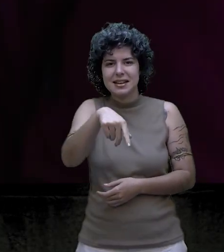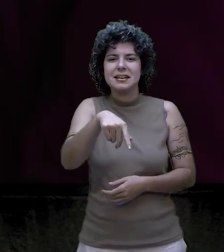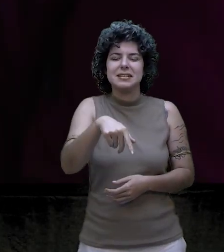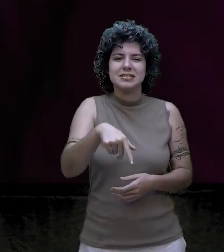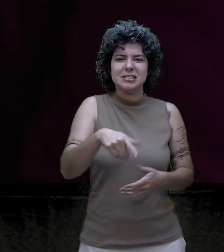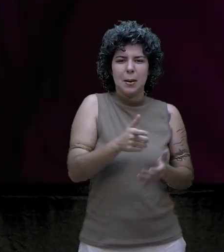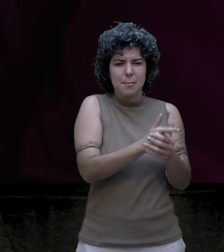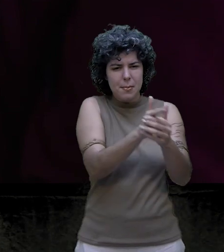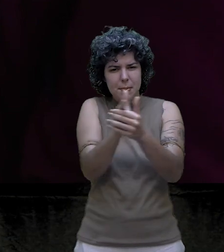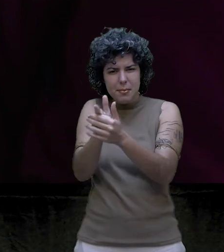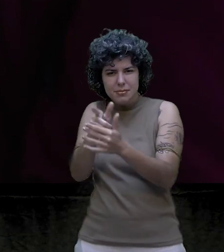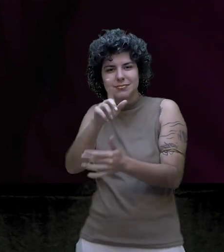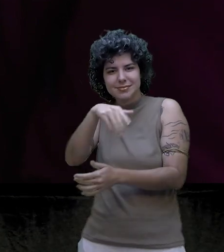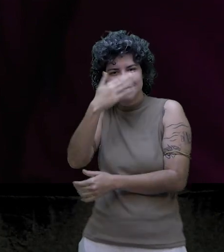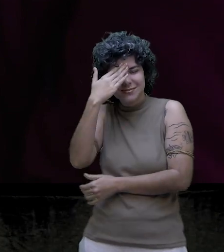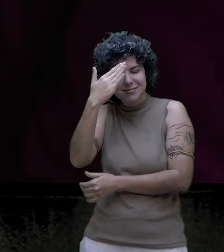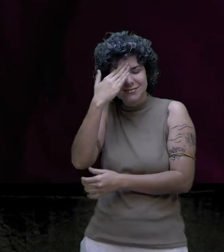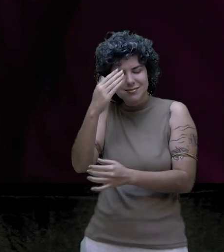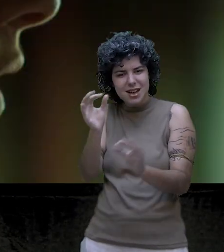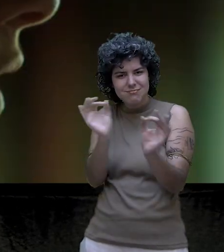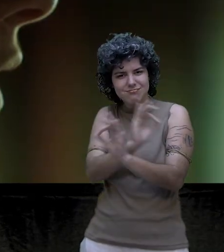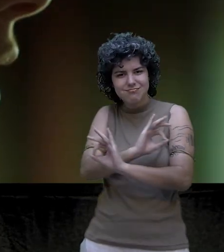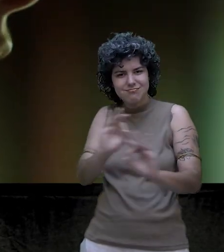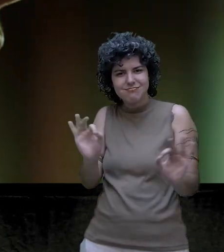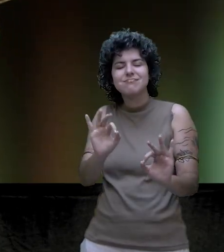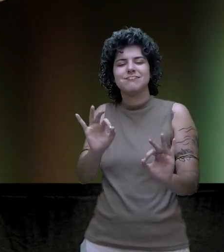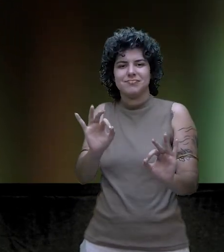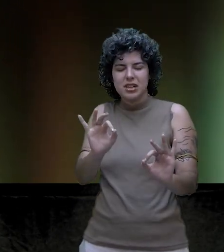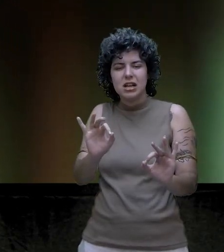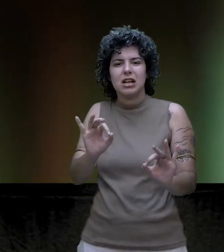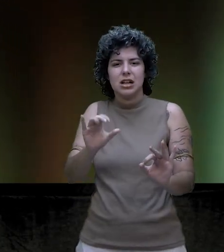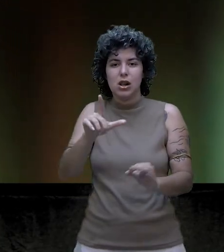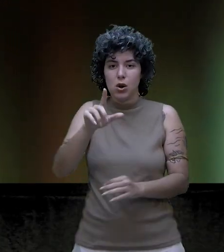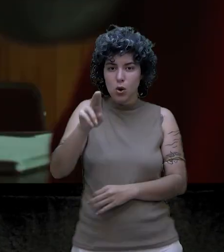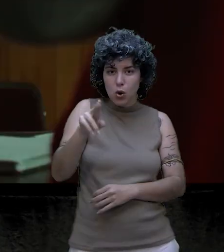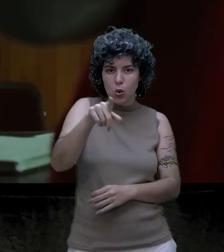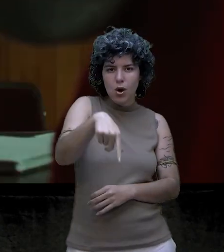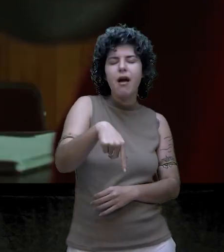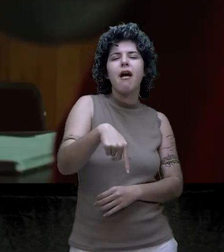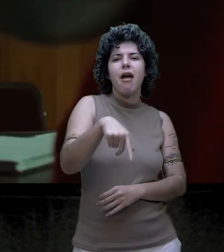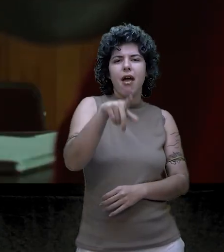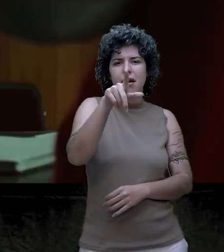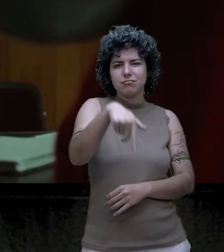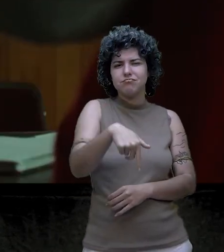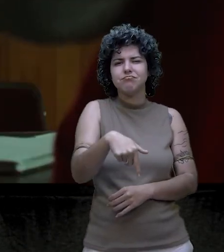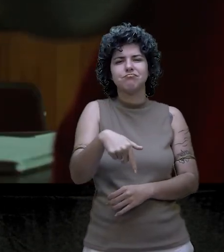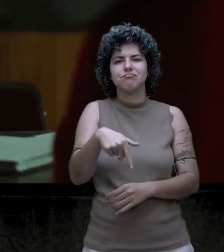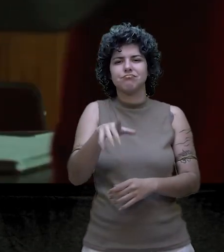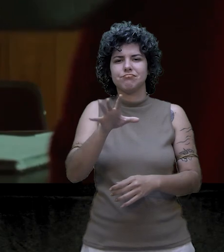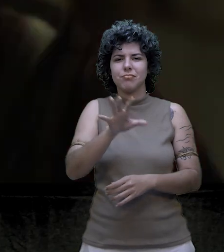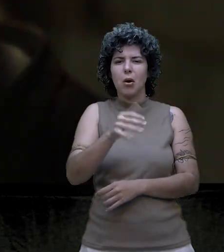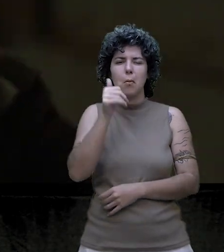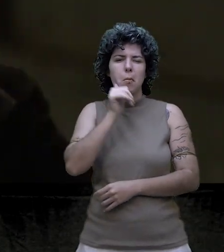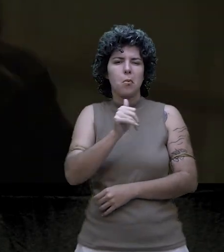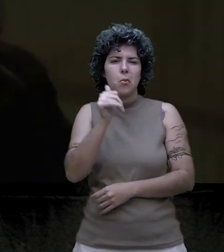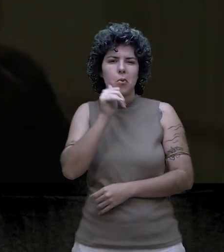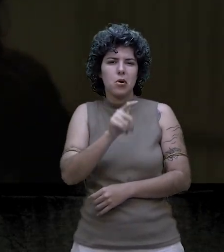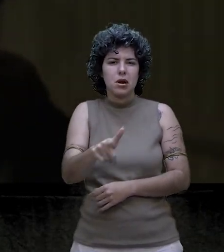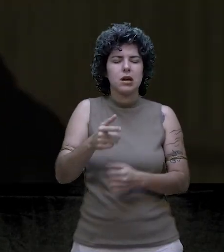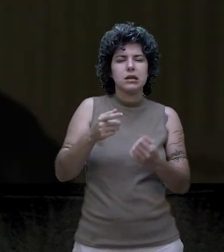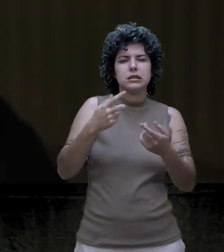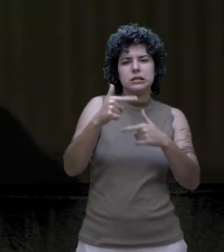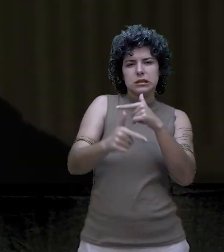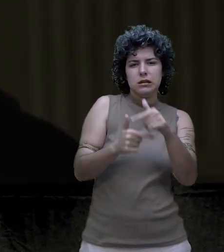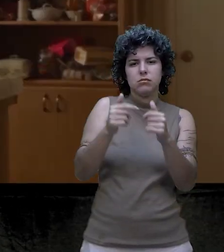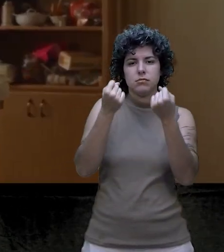Lou, interpretada por Kristen Stewart, é uma geração perdida em forma de mulher. Trabalha numa academia meio caída, vive